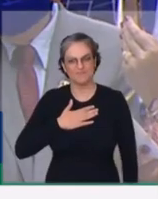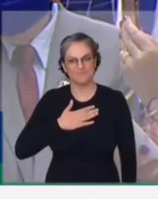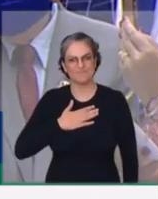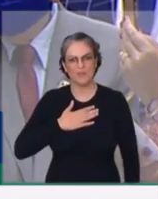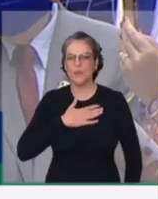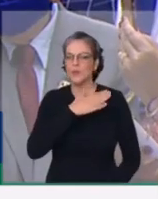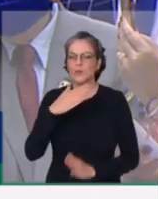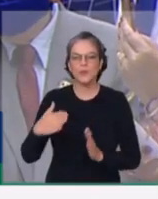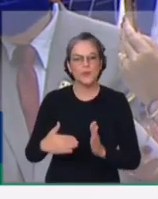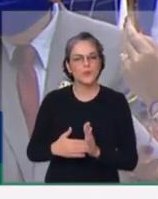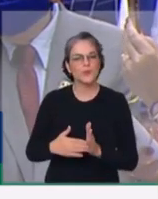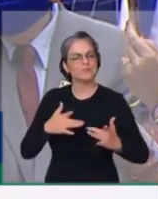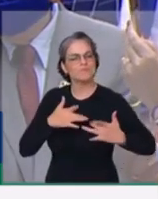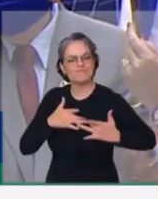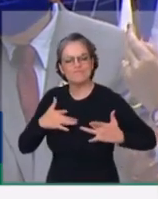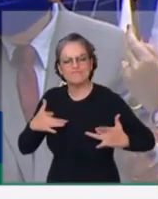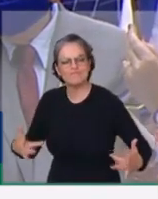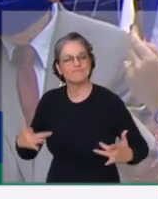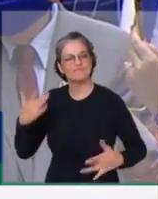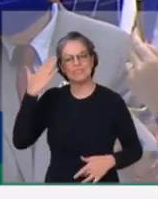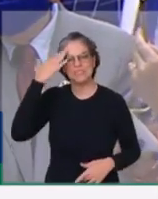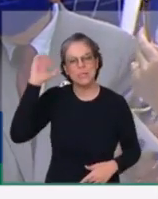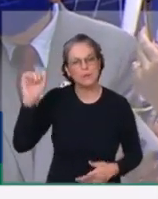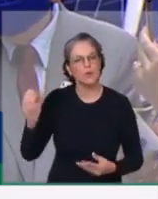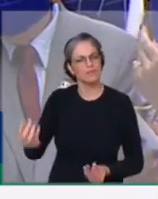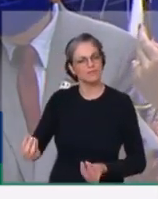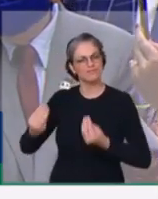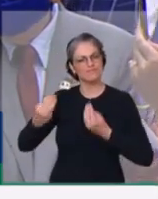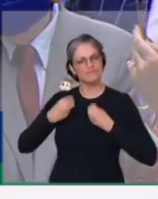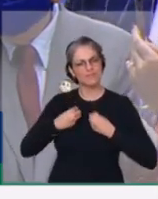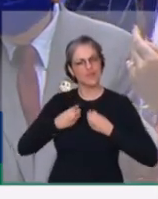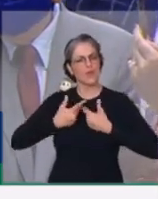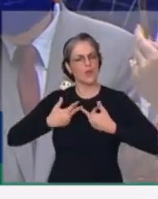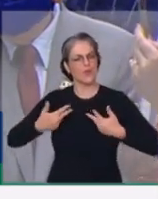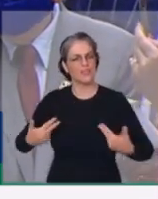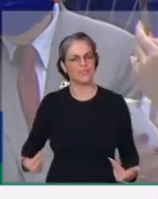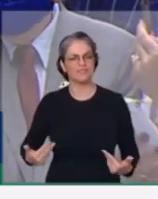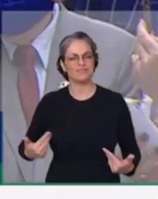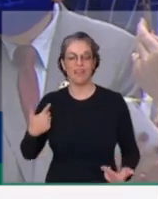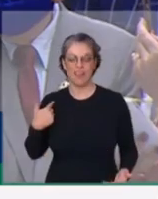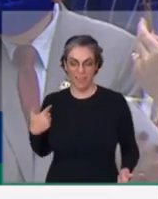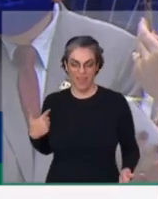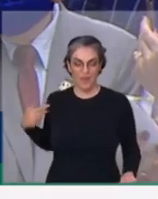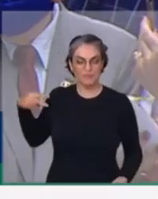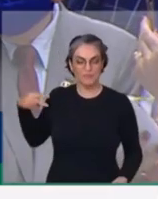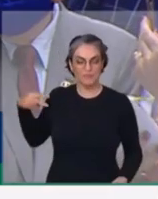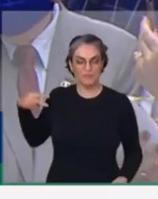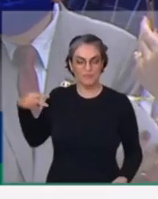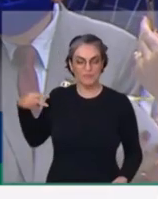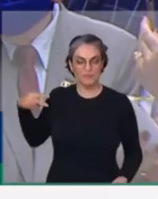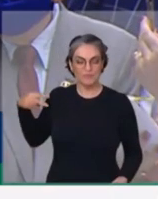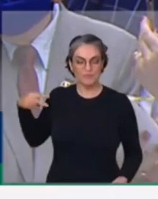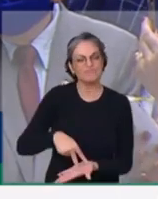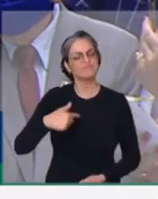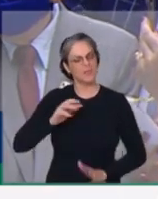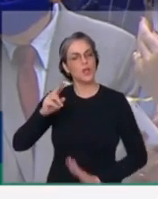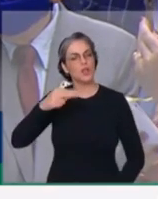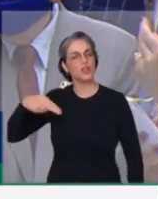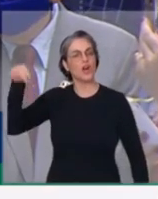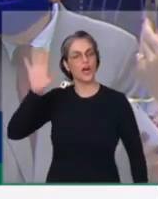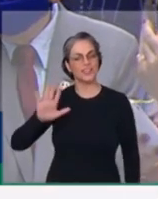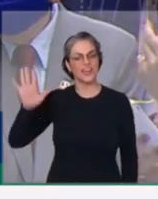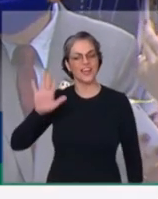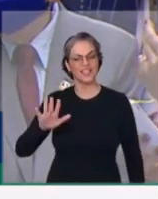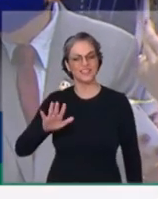por tudo que sua generosidade e sua sabedoria me ofereceram. Chego aqui como um nordestino.